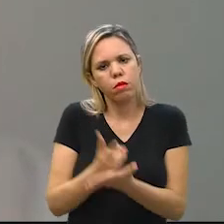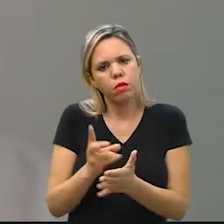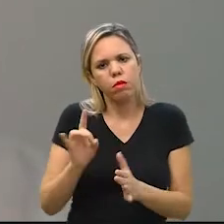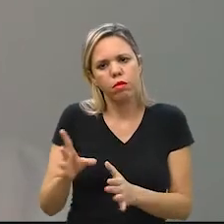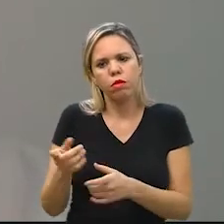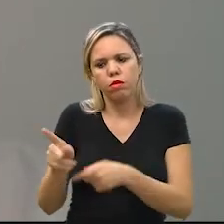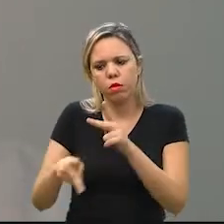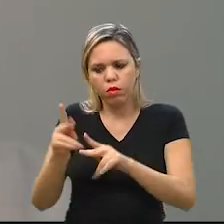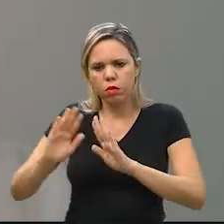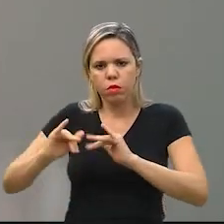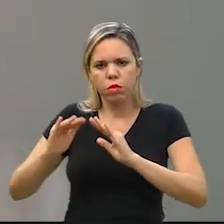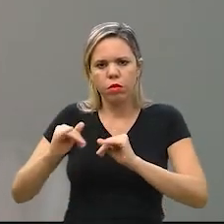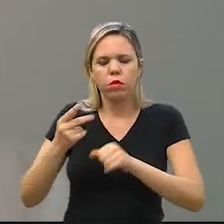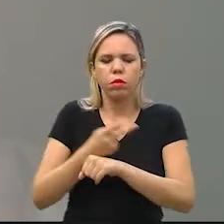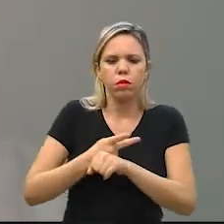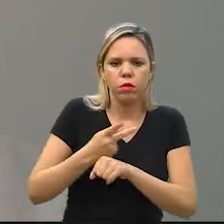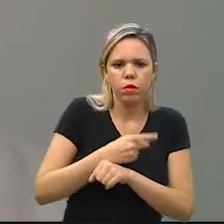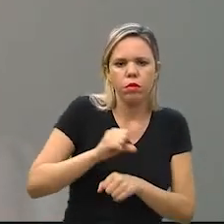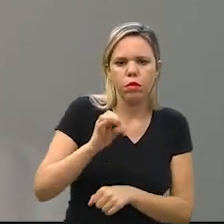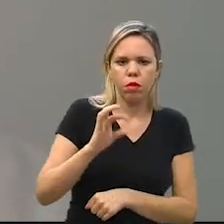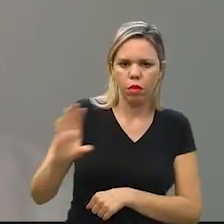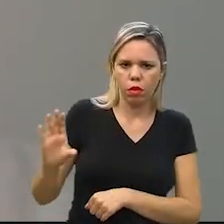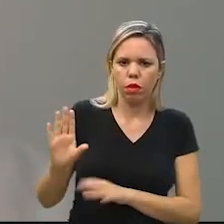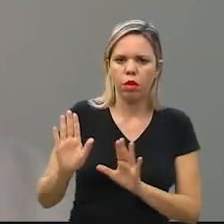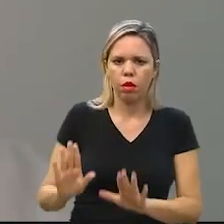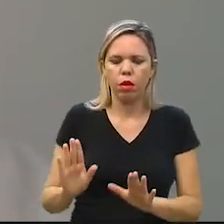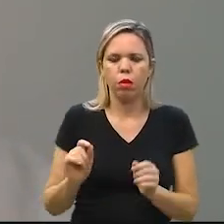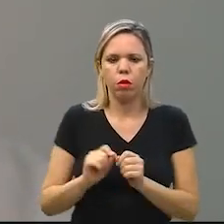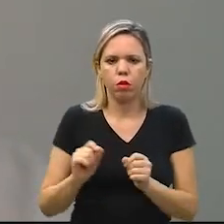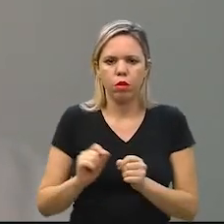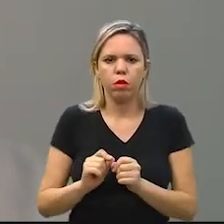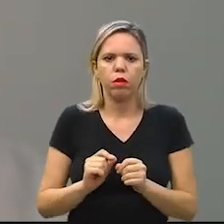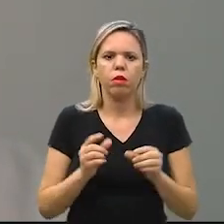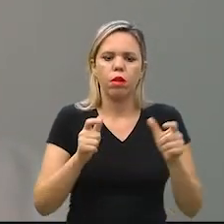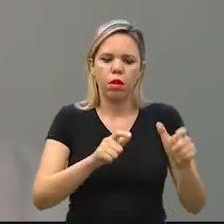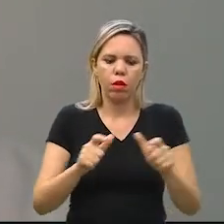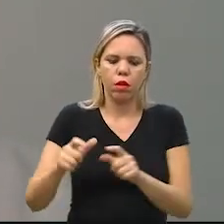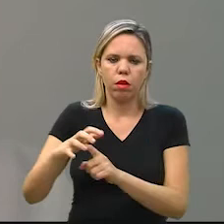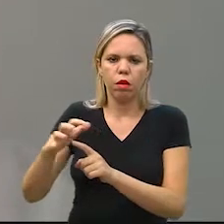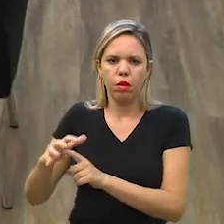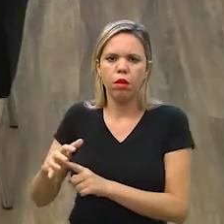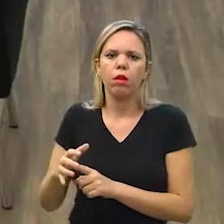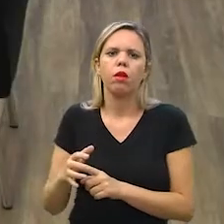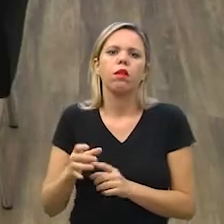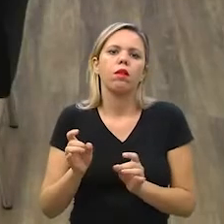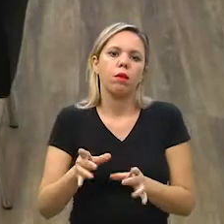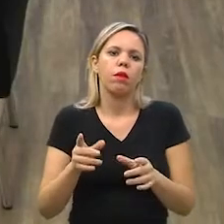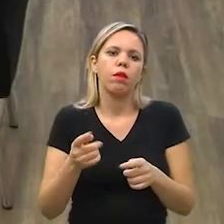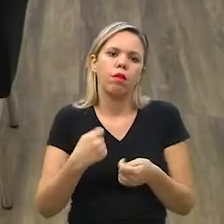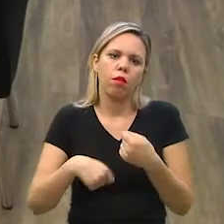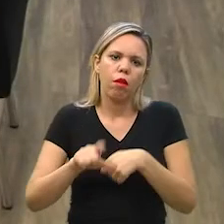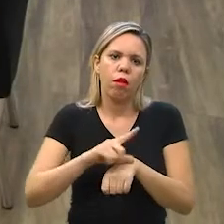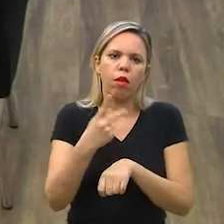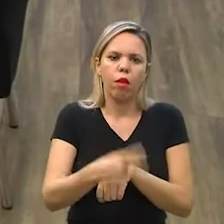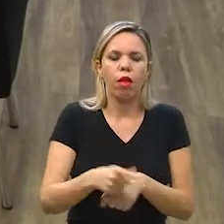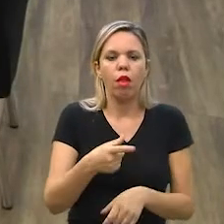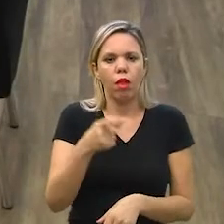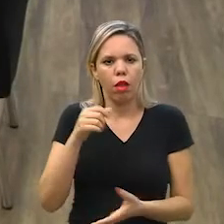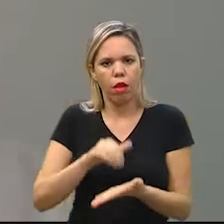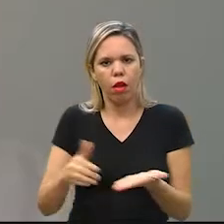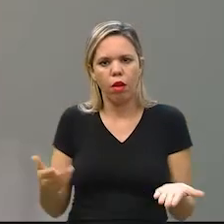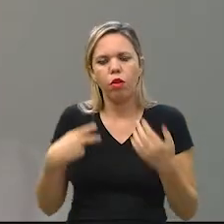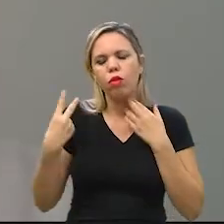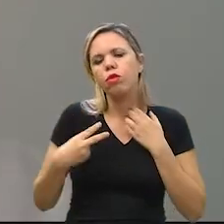demanda das pessoas que procuravam a CETEC para poder instalar um ponto de venda, uma banquinha. O ex-secretário,